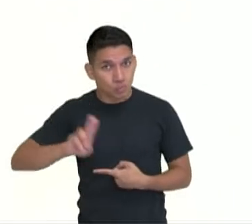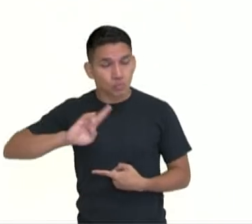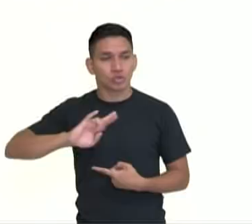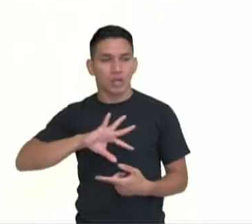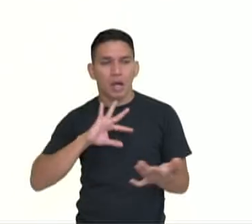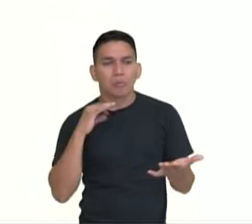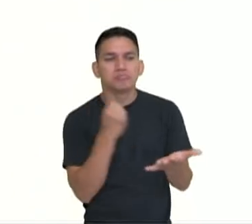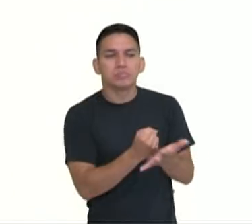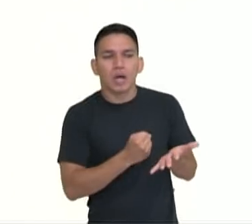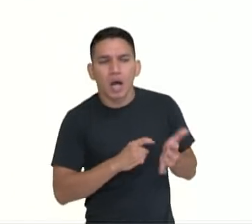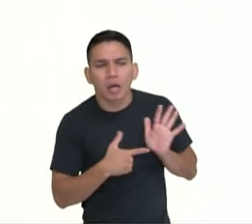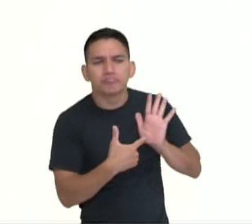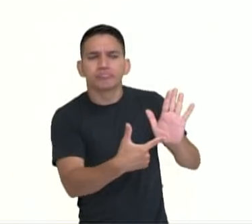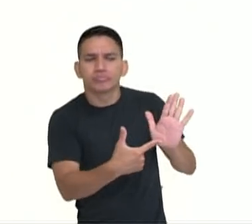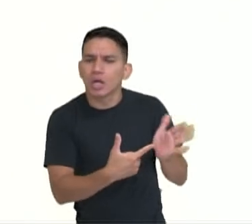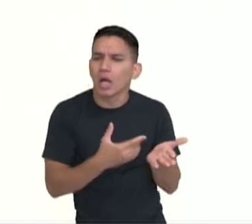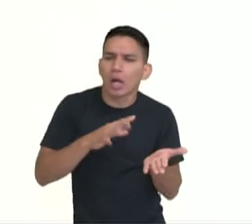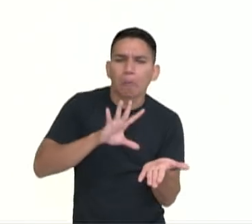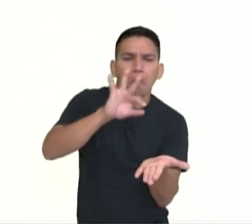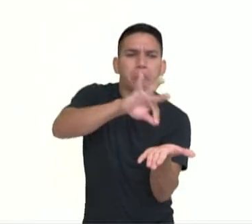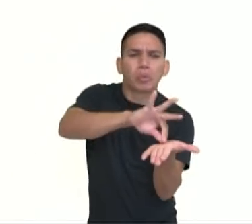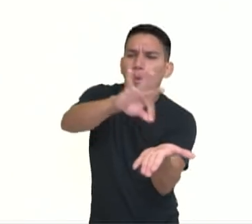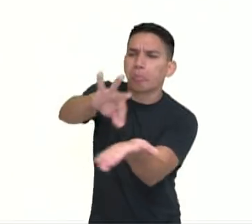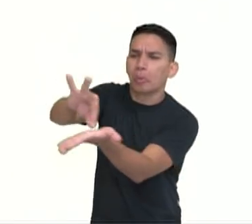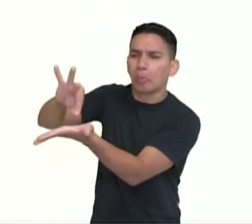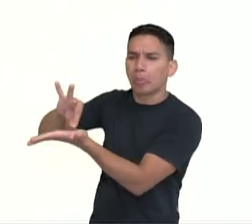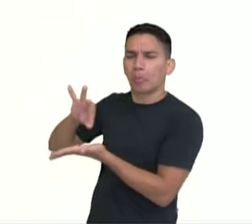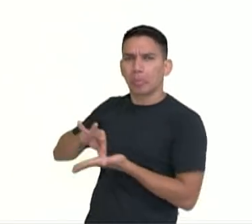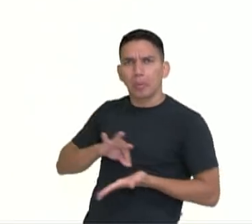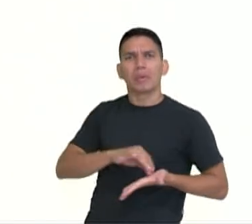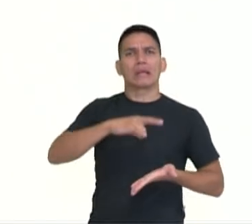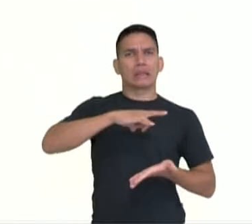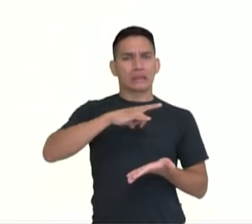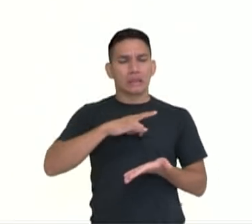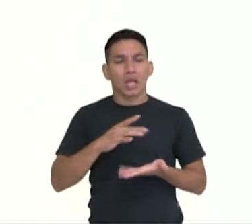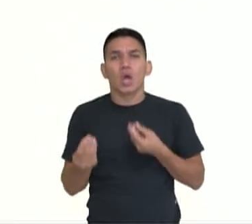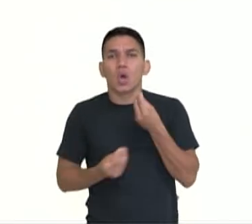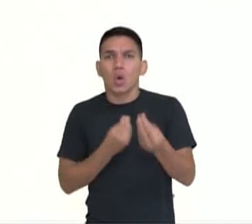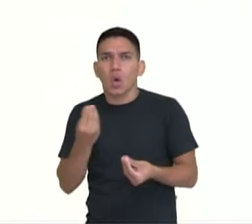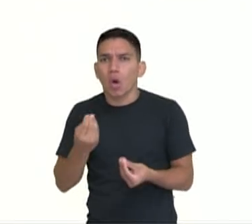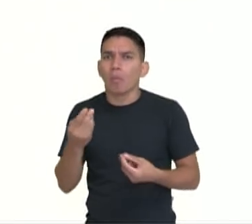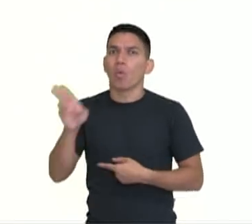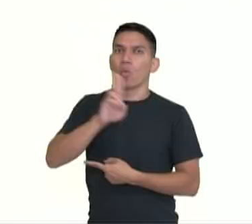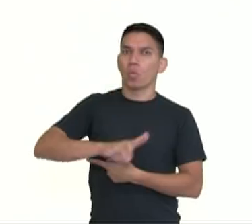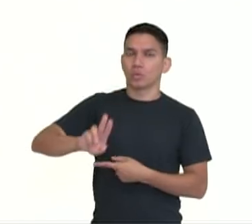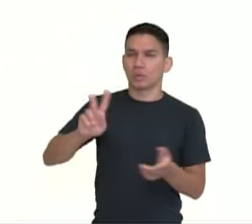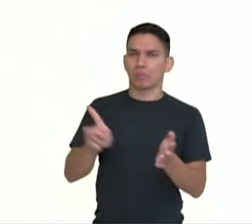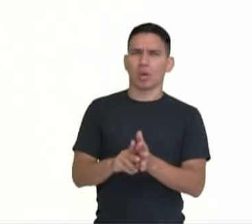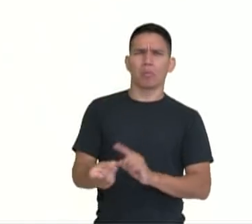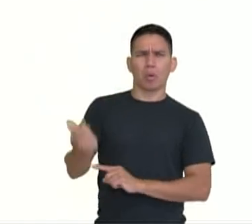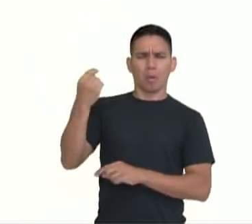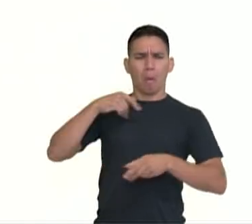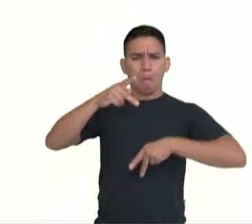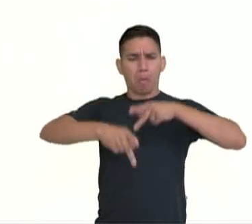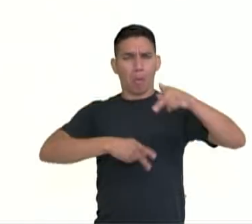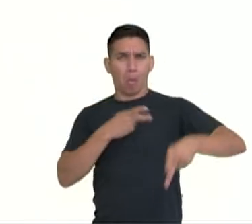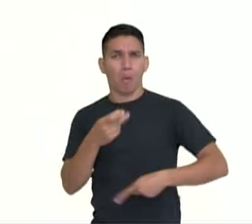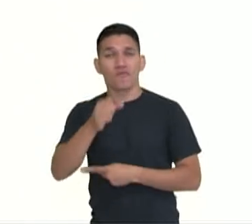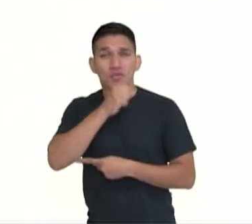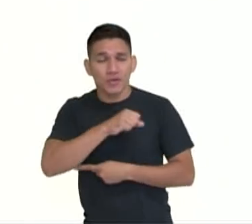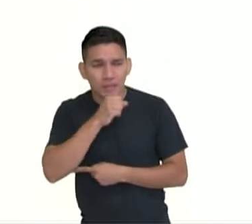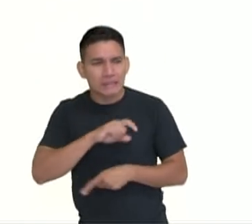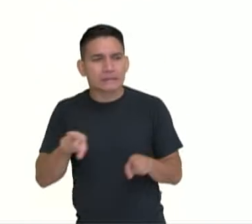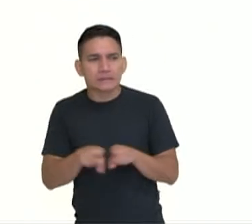marcar os caminhos, para identificar lugares, usados pelos impérios, pelos povos antigos, para dominar